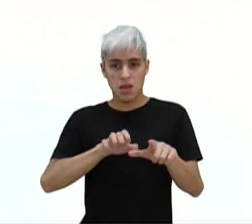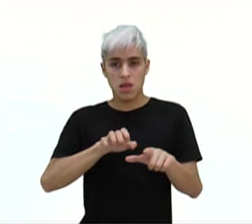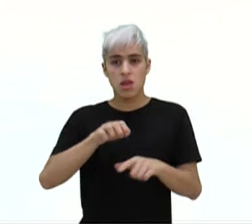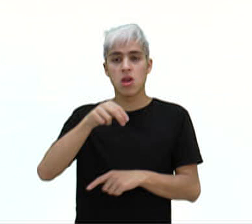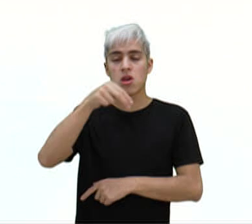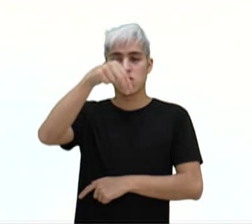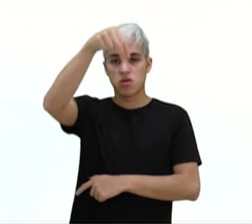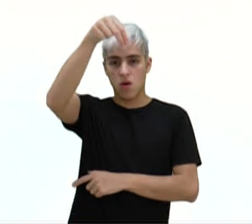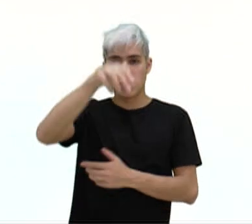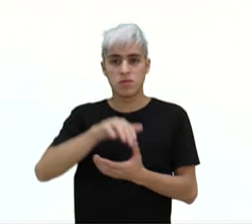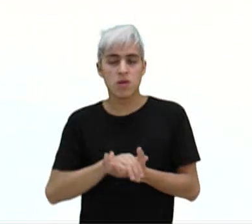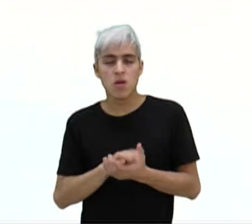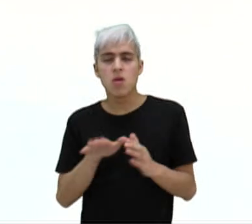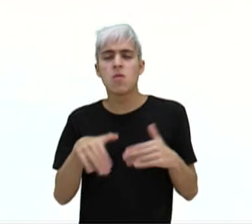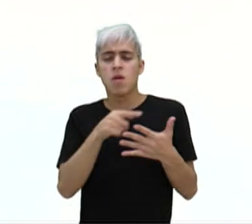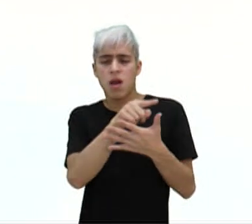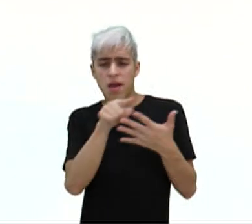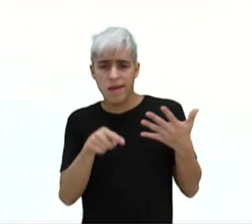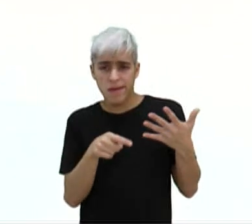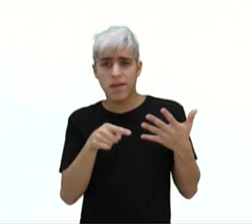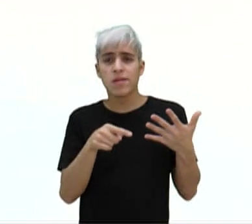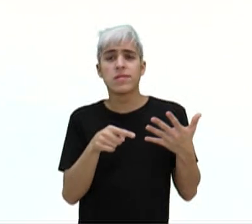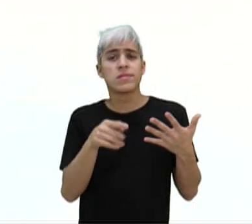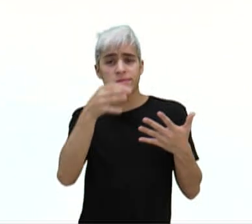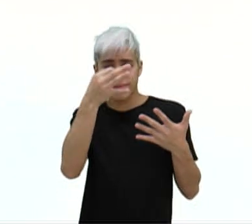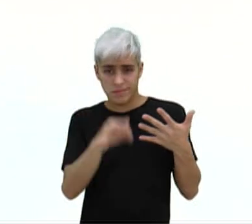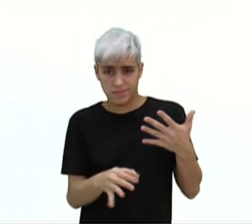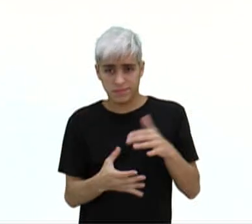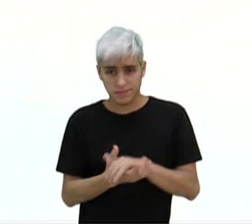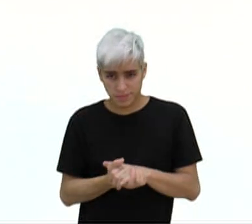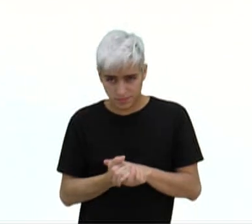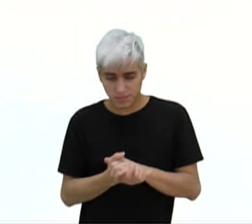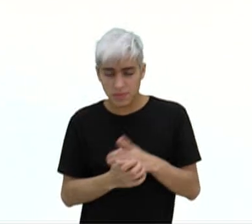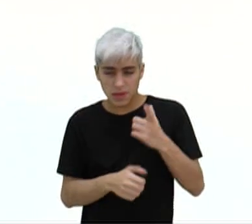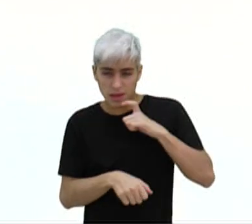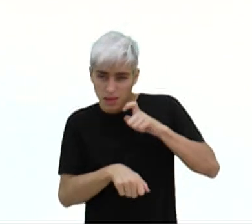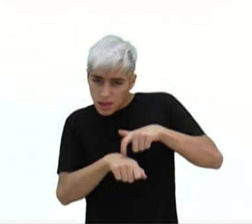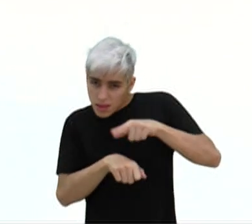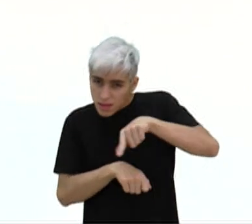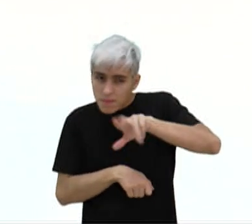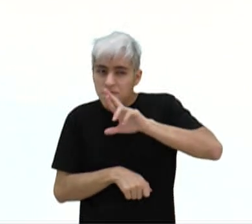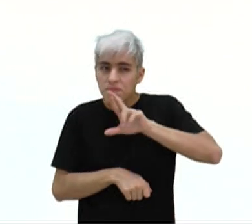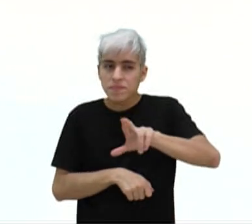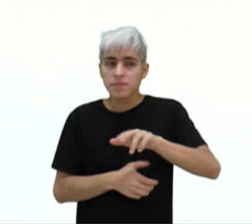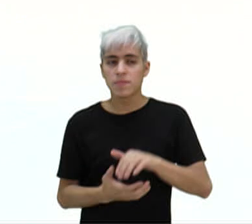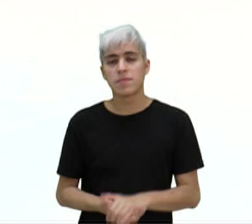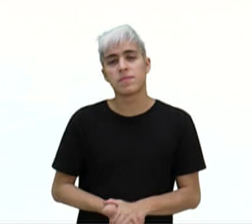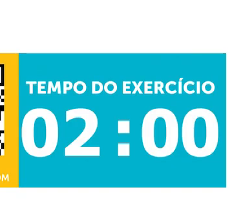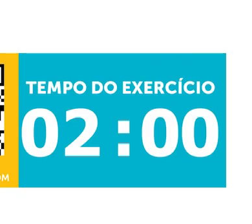Norte. Então, qual das alternativas é a alternativa correta? Você tem um tempo para responder.